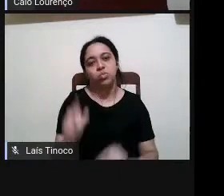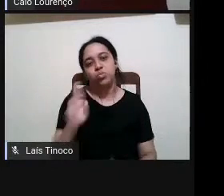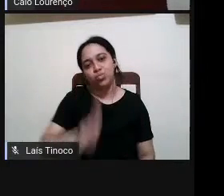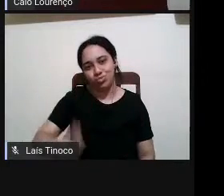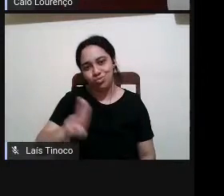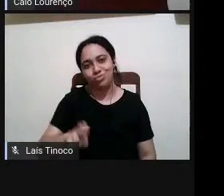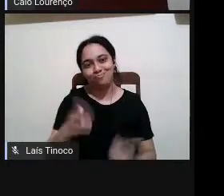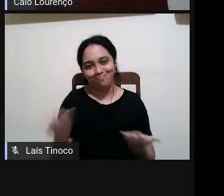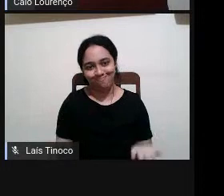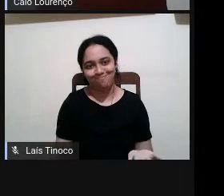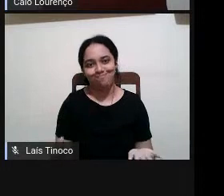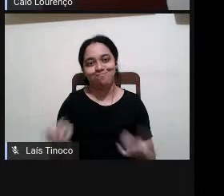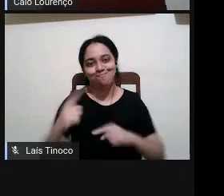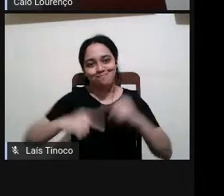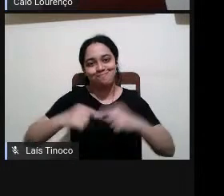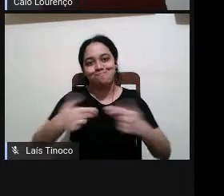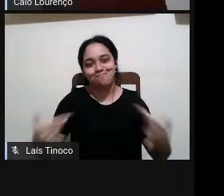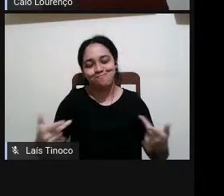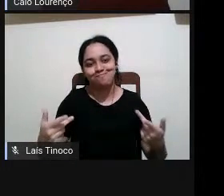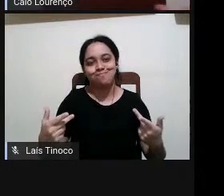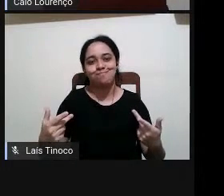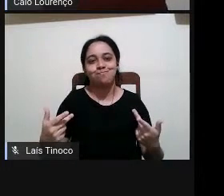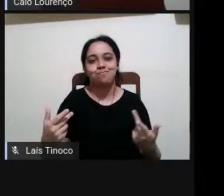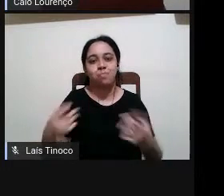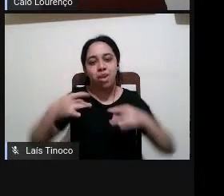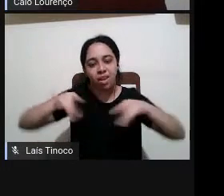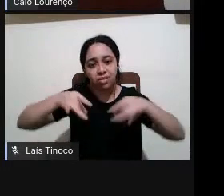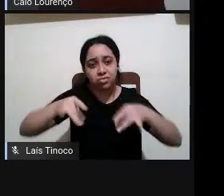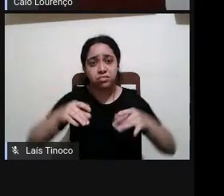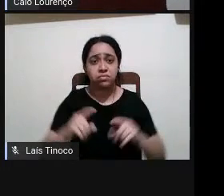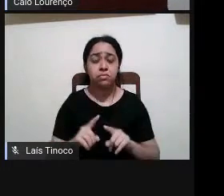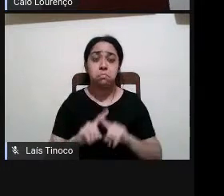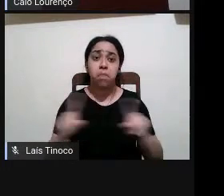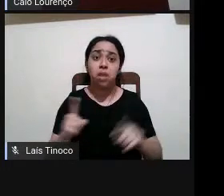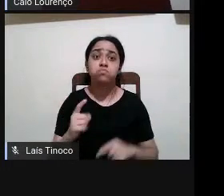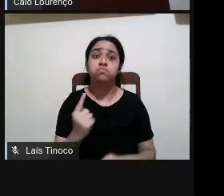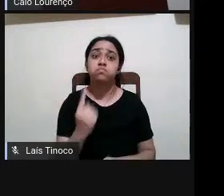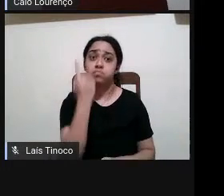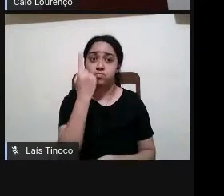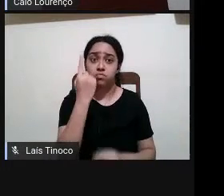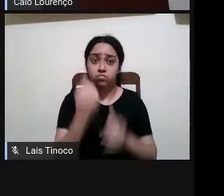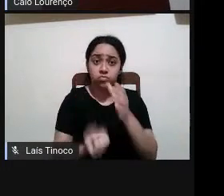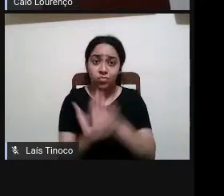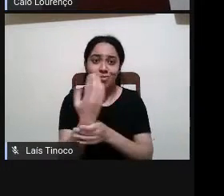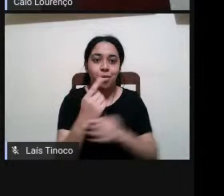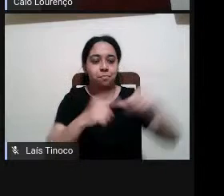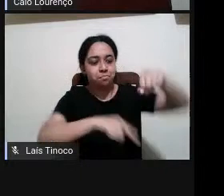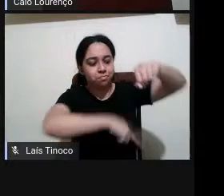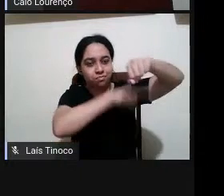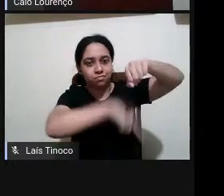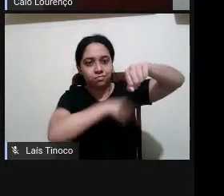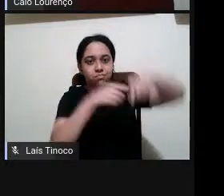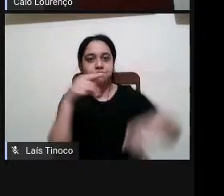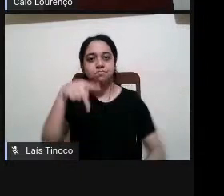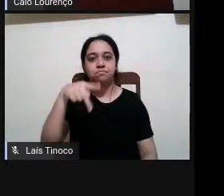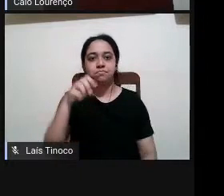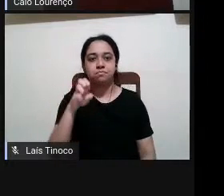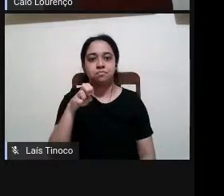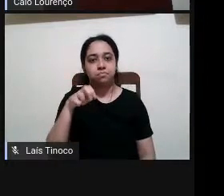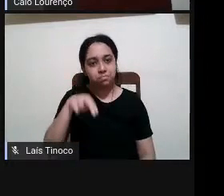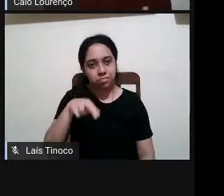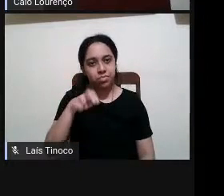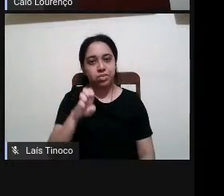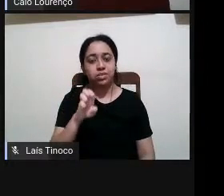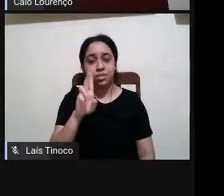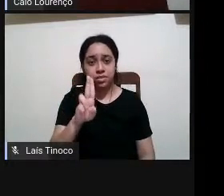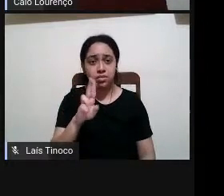plásticos, né? Mas, além disso, por exemplo, nós vimos que uma das fontes também são os pneus. Então, a utilização,